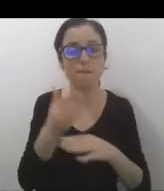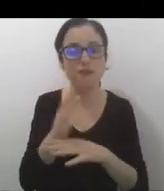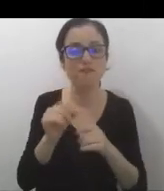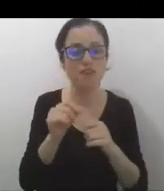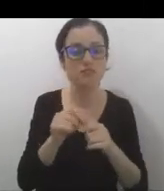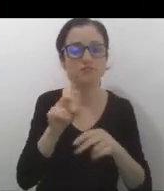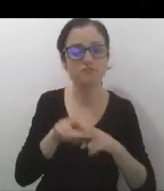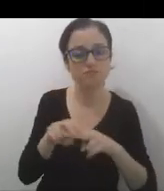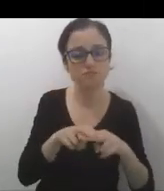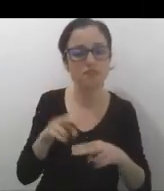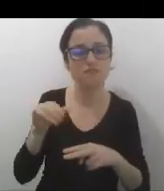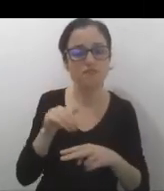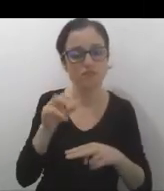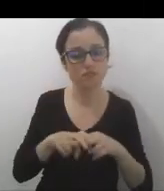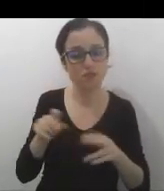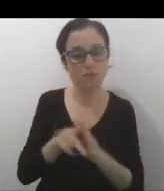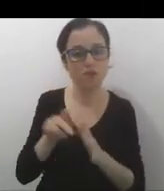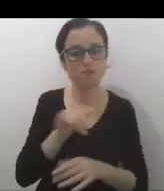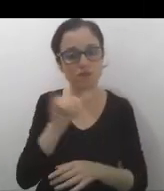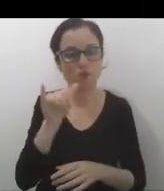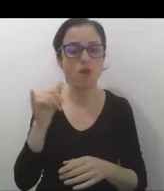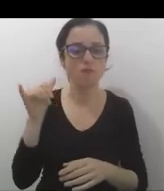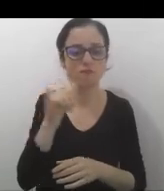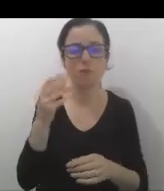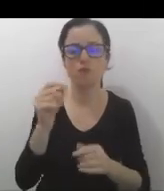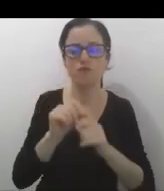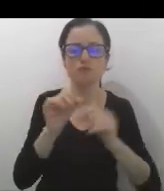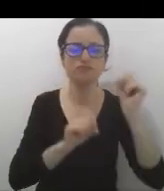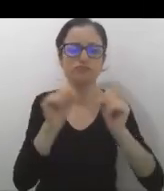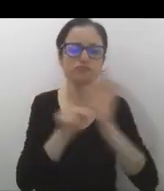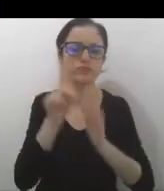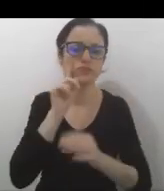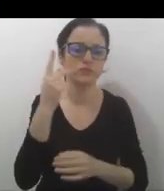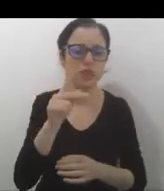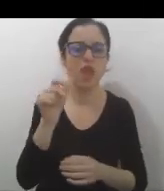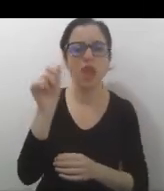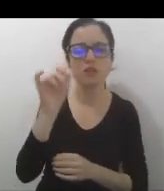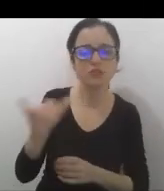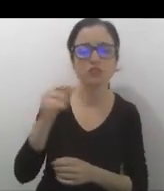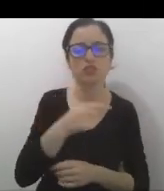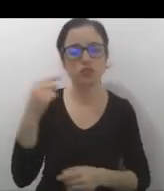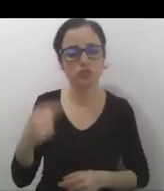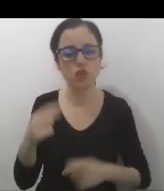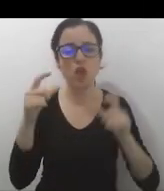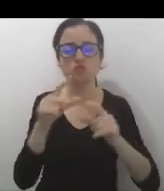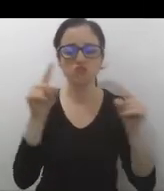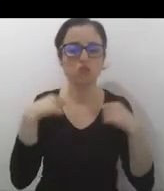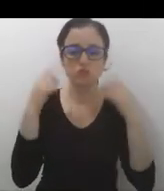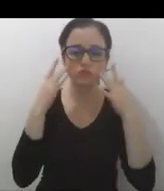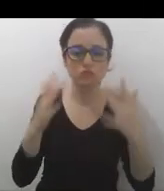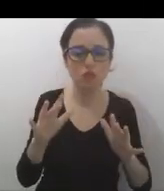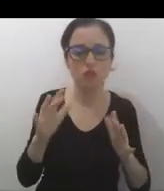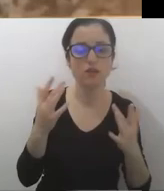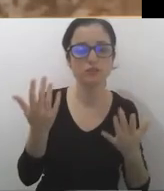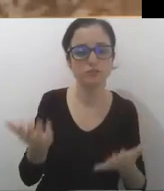onde eles produzem a Boeing hoje em dia. É, então, assim, infelizmente, eu acho que esse ímpeto que o design teve no